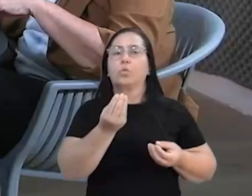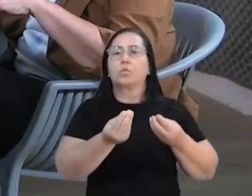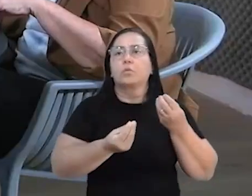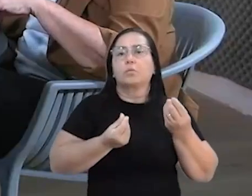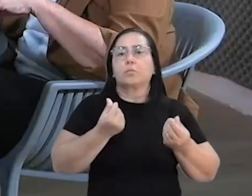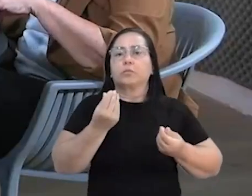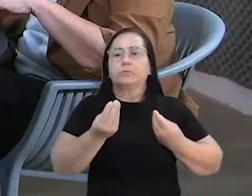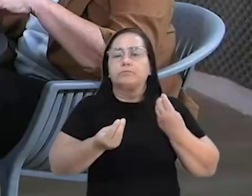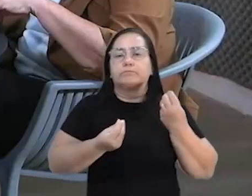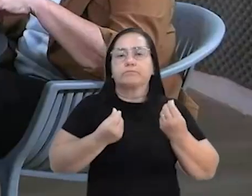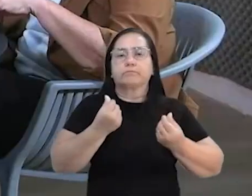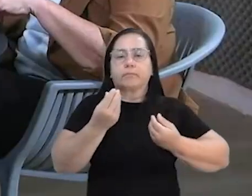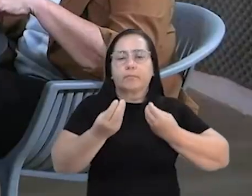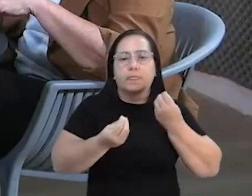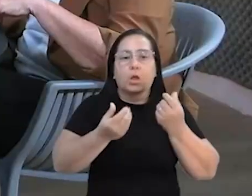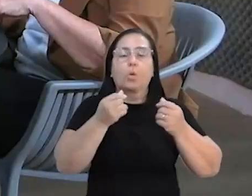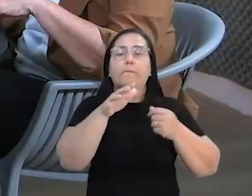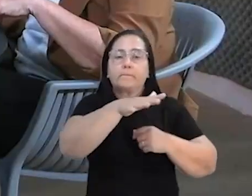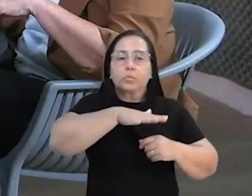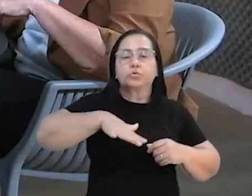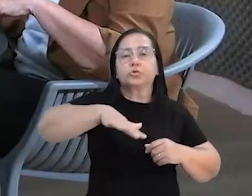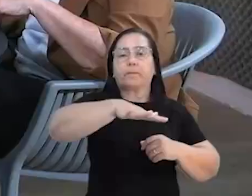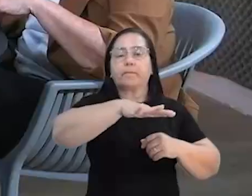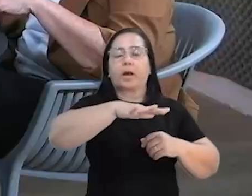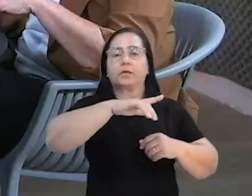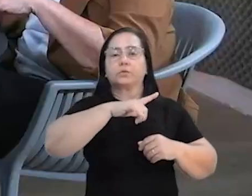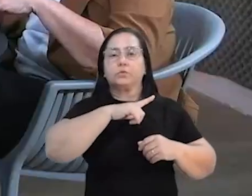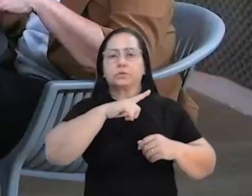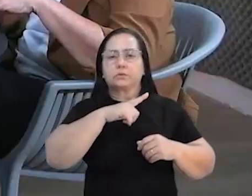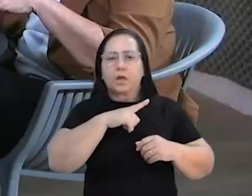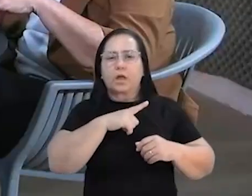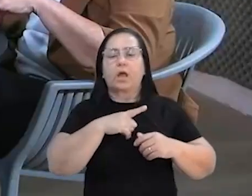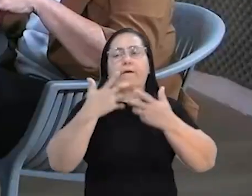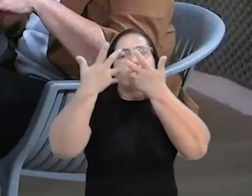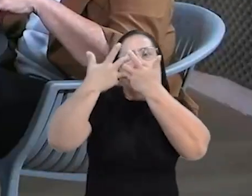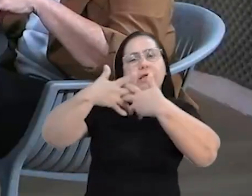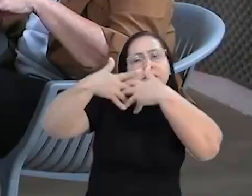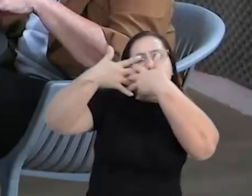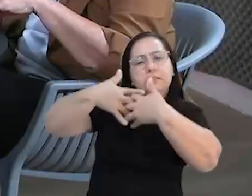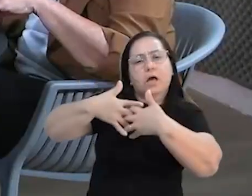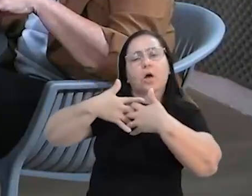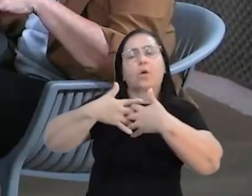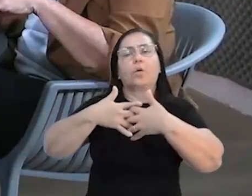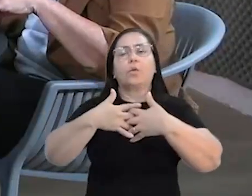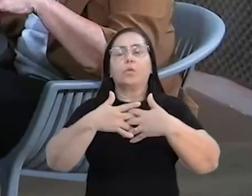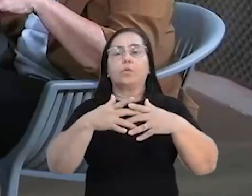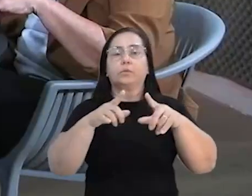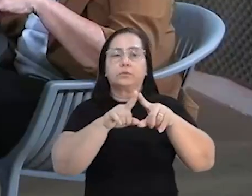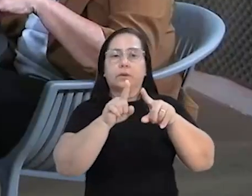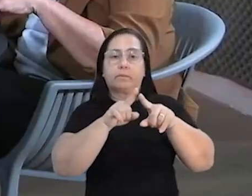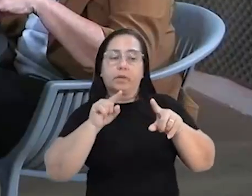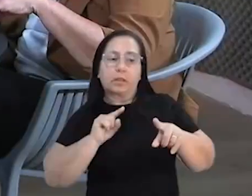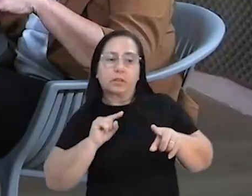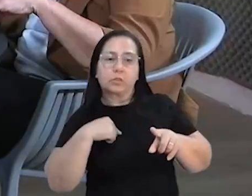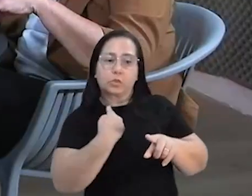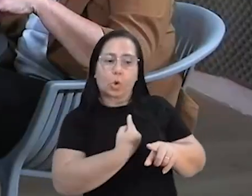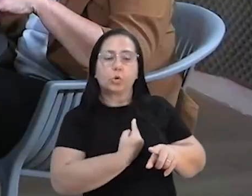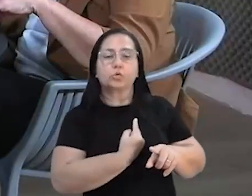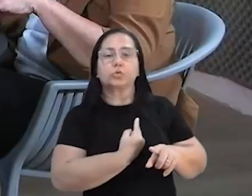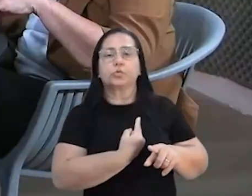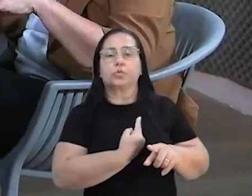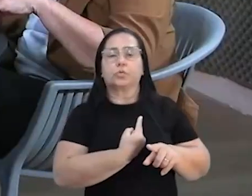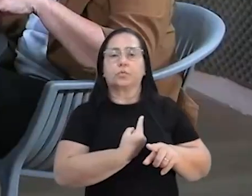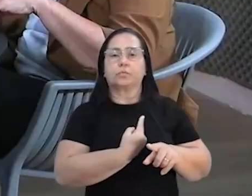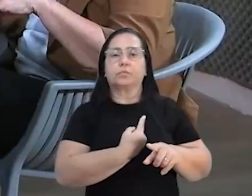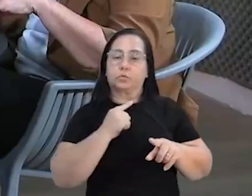um espaço de reflexão do nosso, vamos dizer assim,